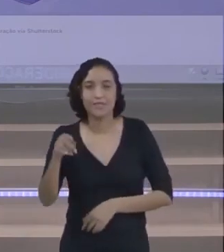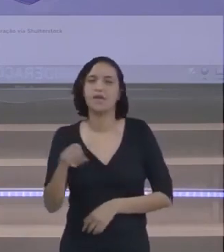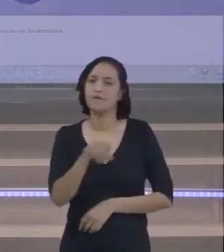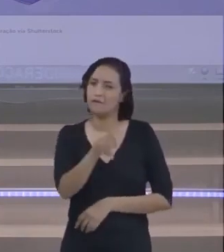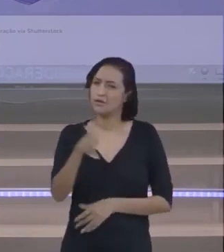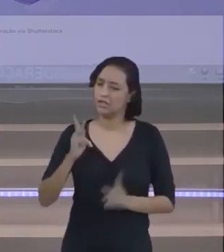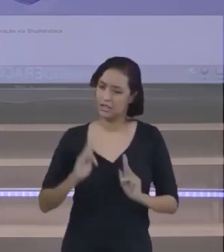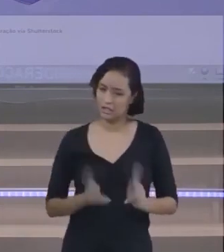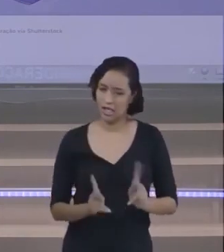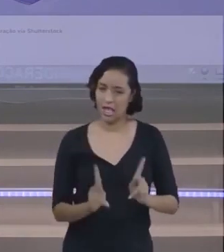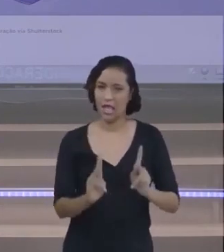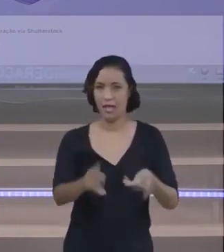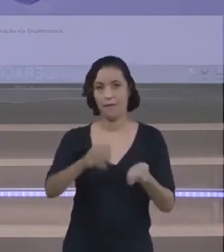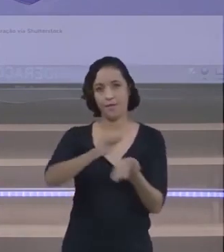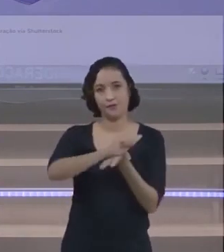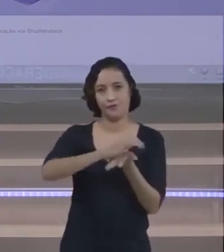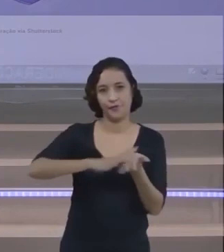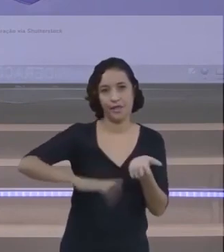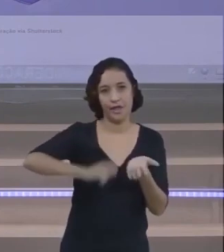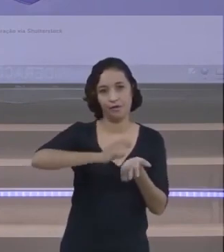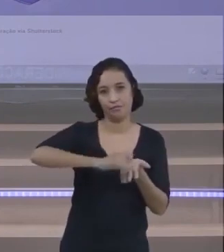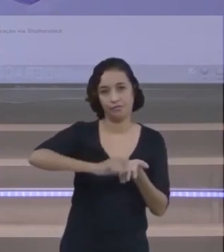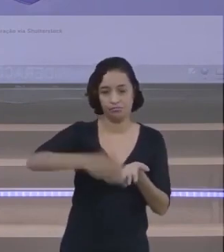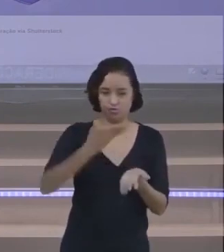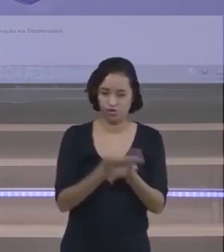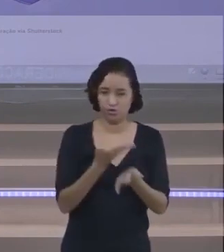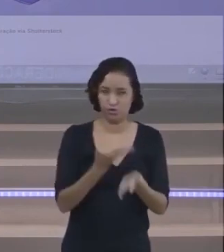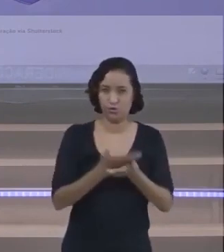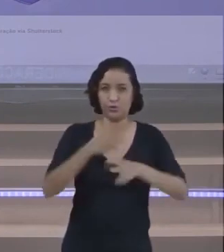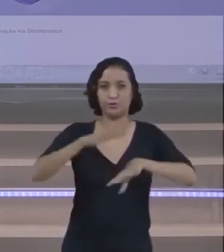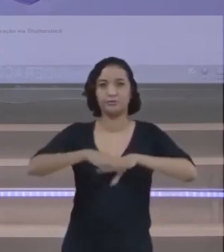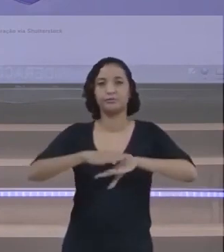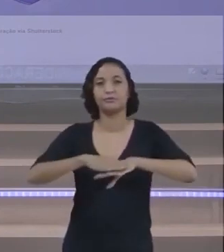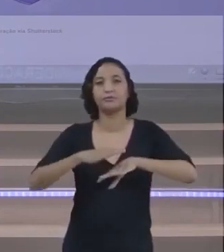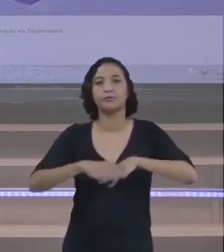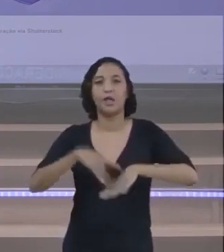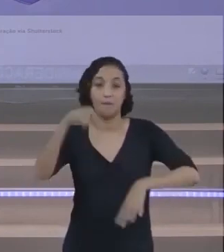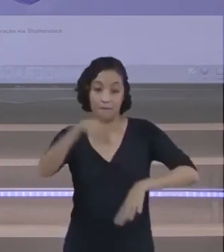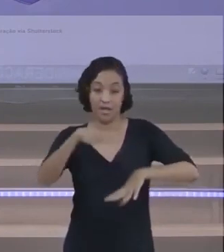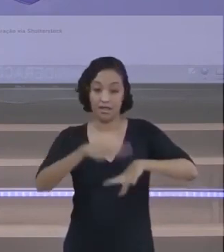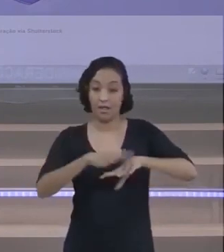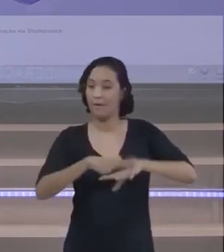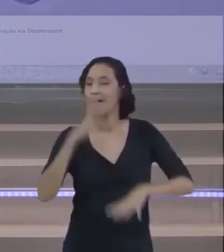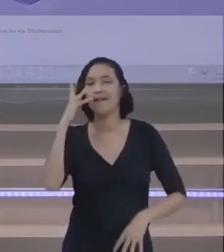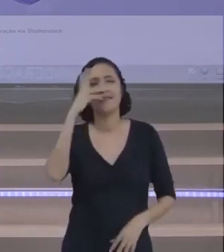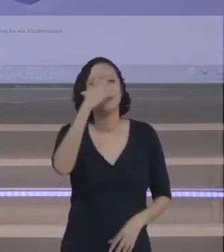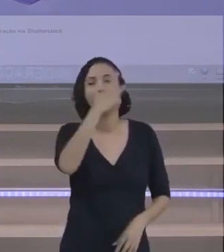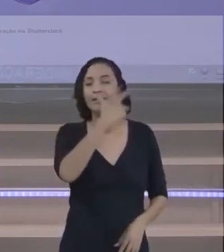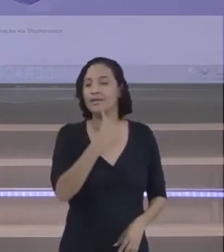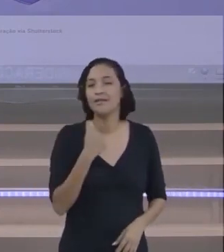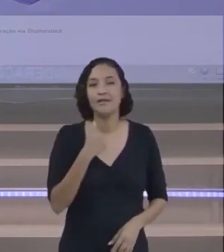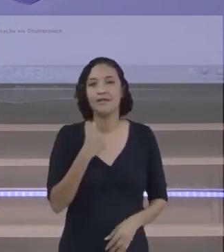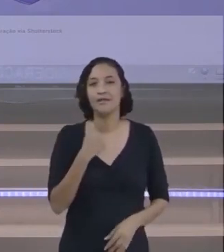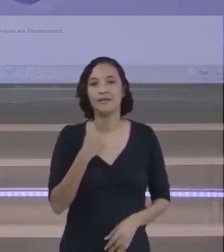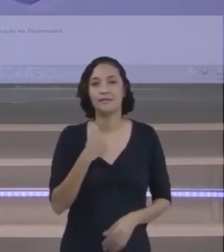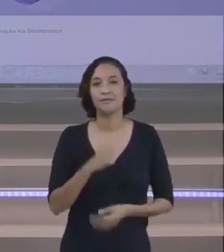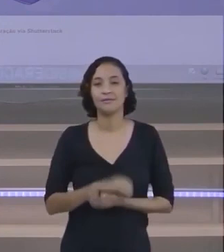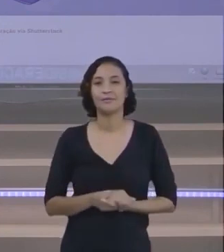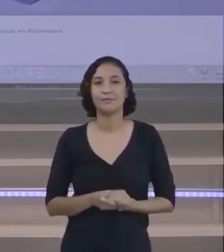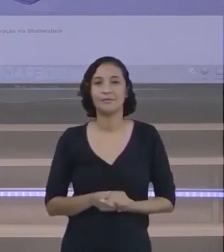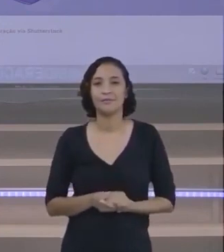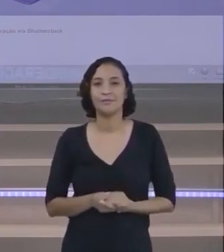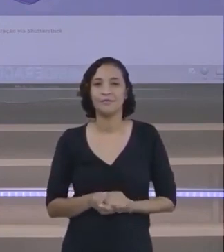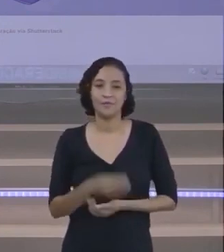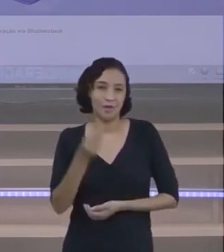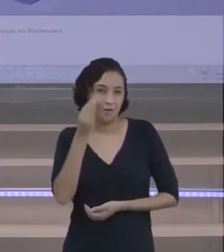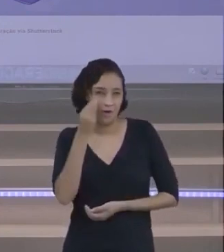vocês, façam os exercícios, estudem matemática, matemática é muito lindo. Todos falam essa mesma linguagem e eu quero